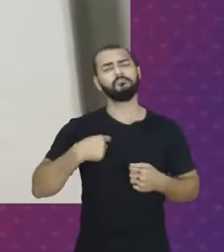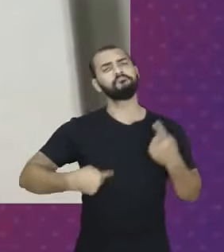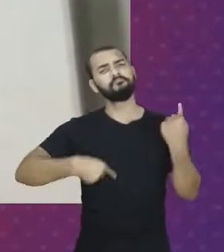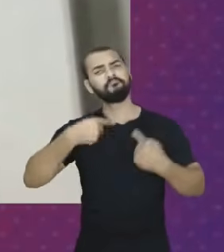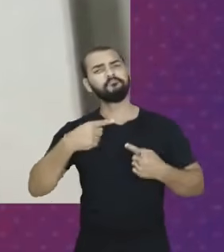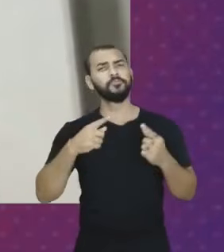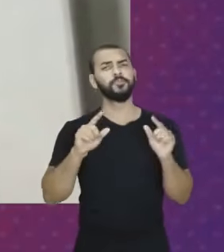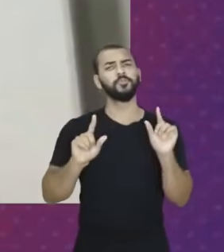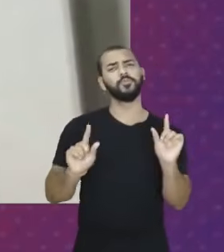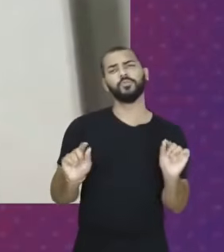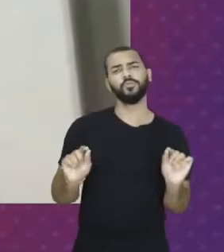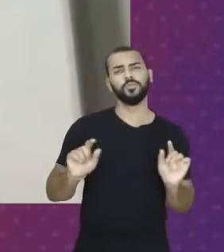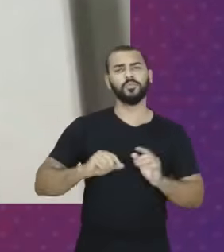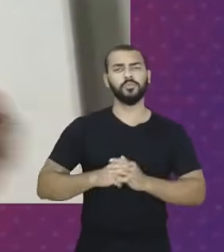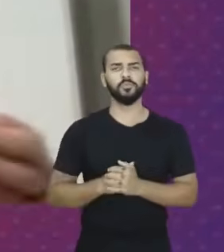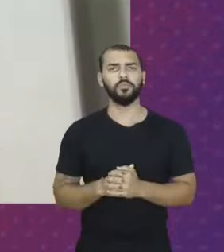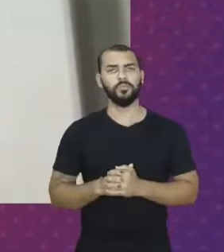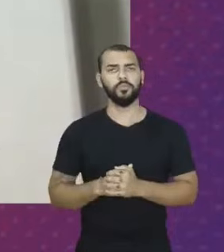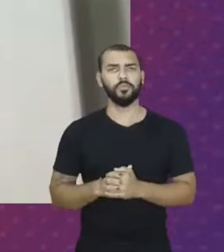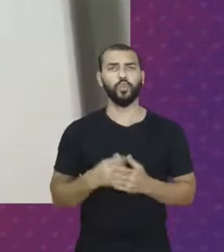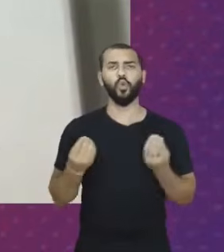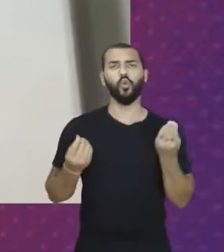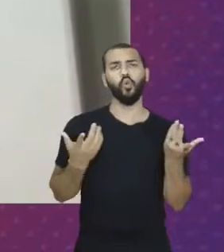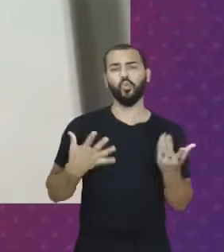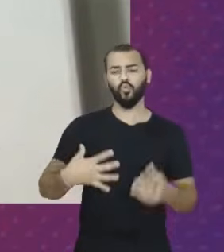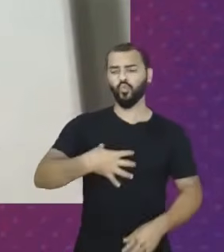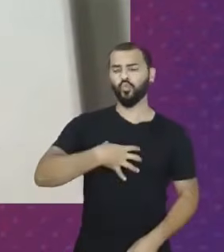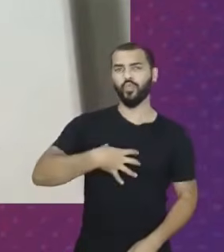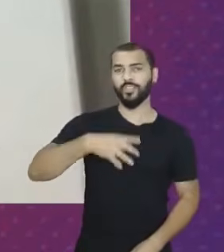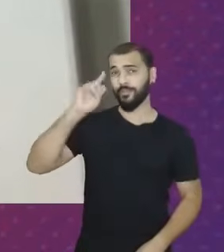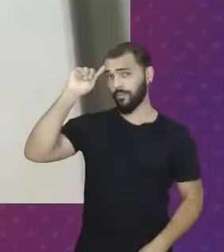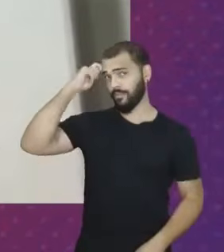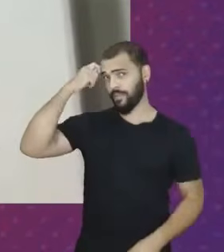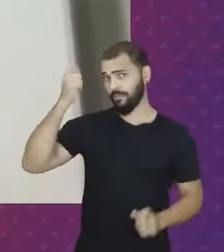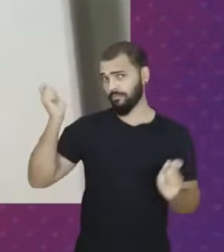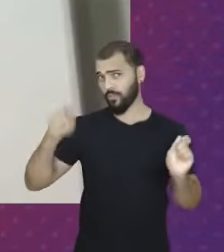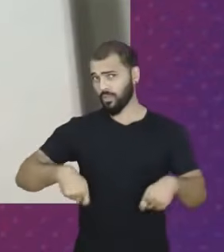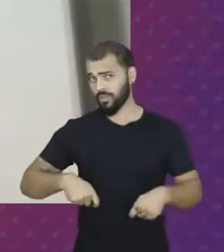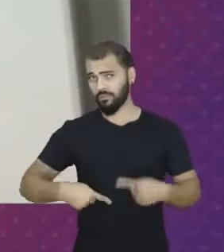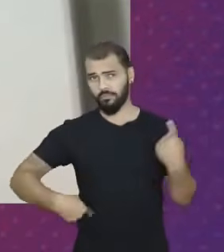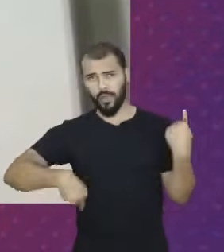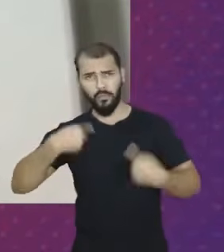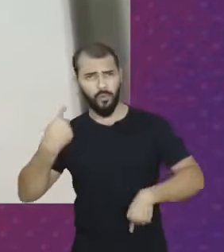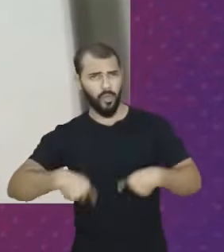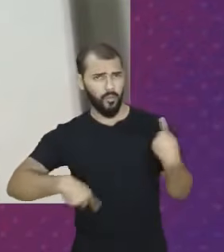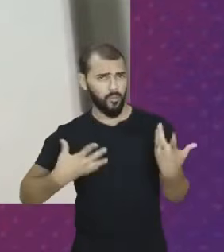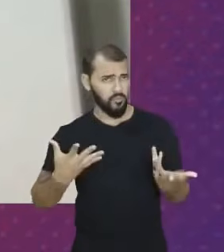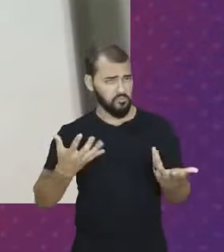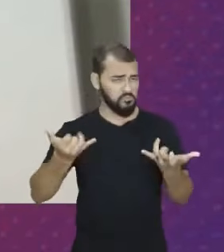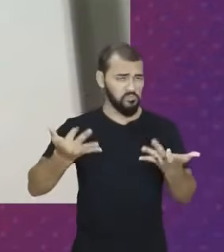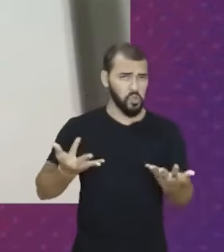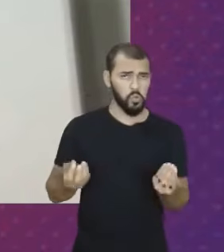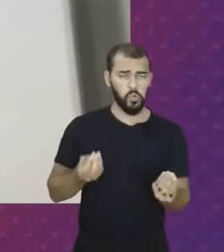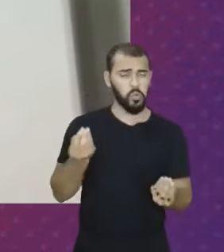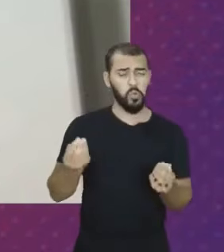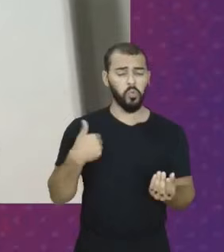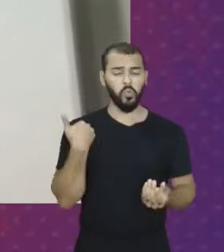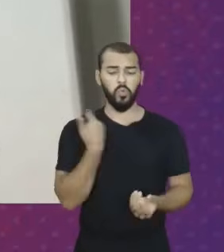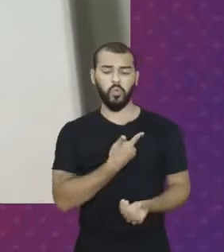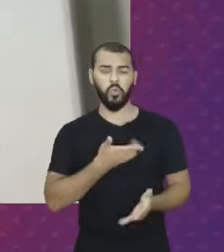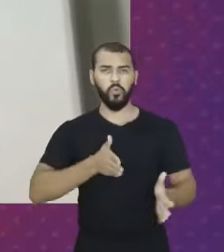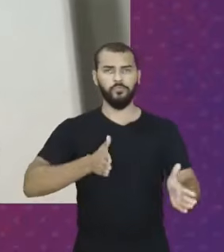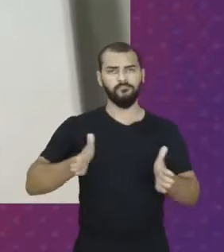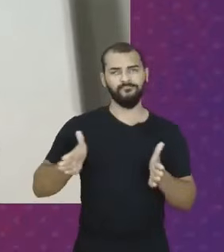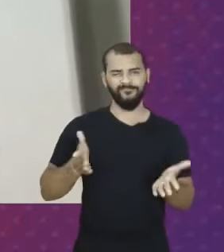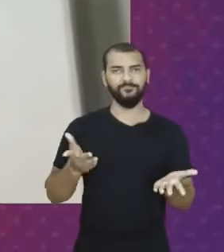discussão inicial sobre o modo pretista de governar, ou seja, sobre como que os nossos mandatos, no